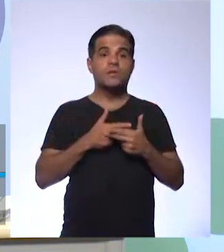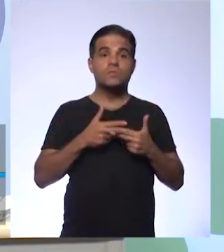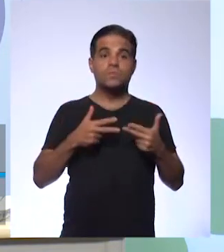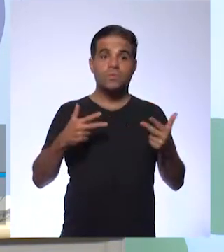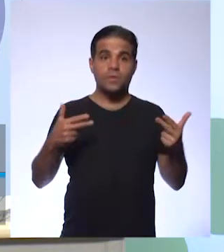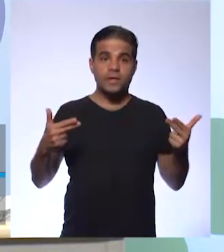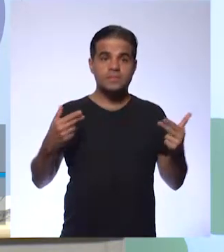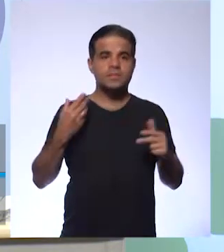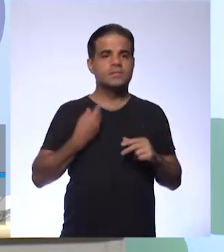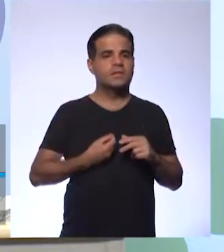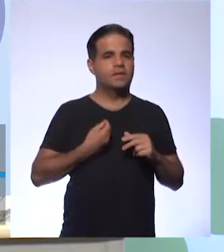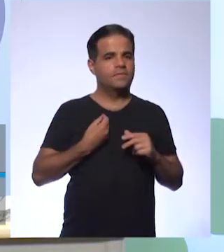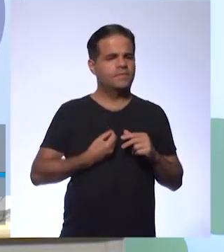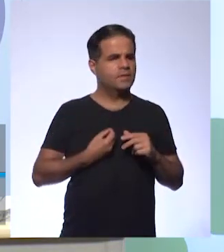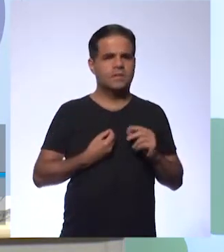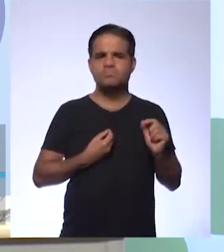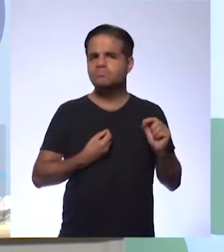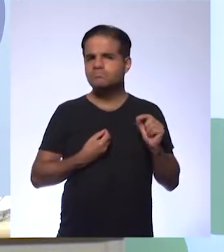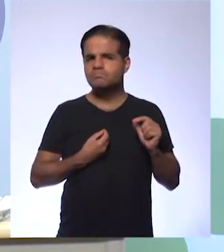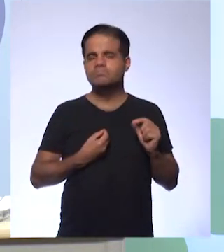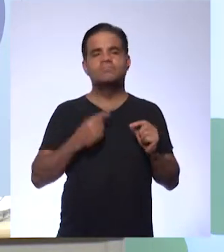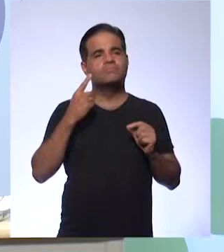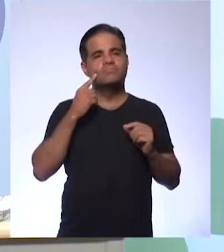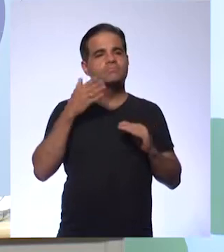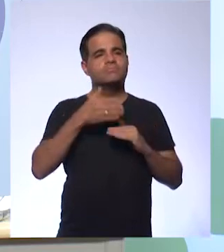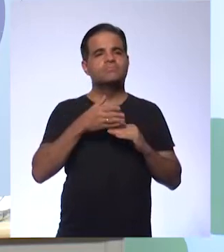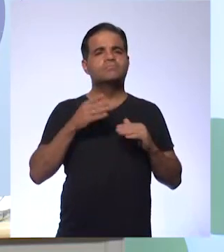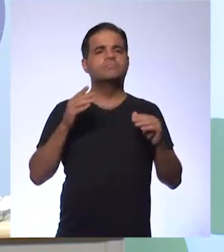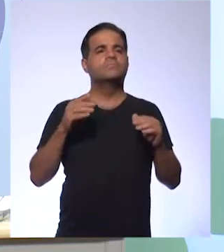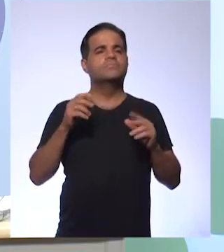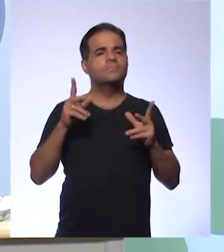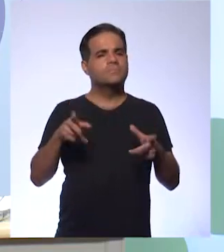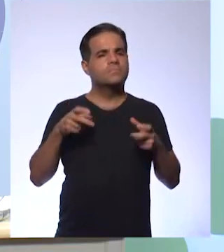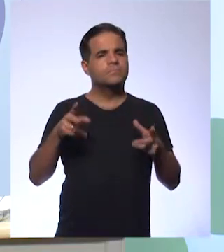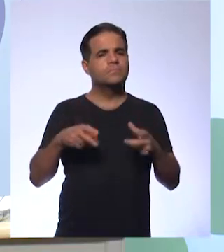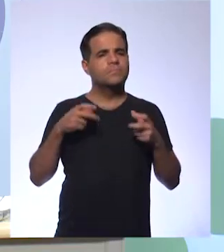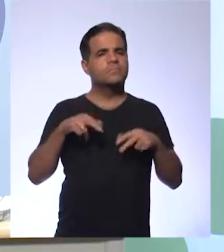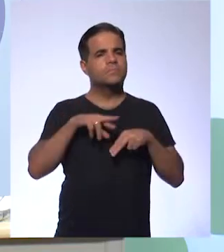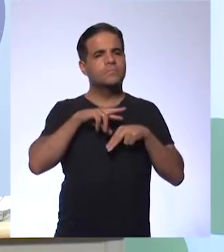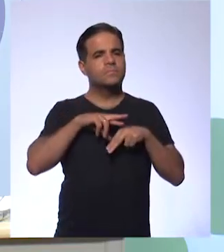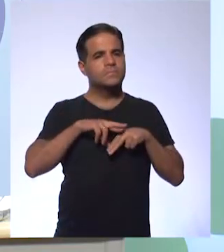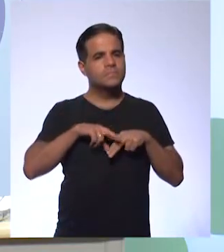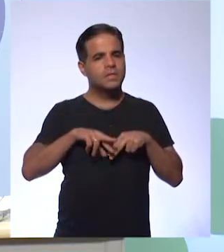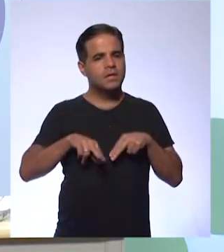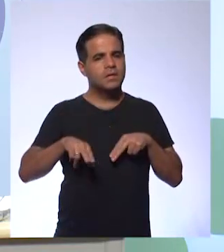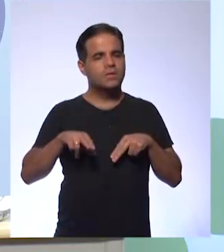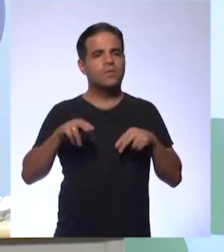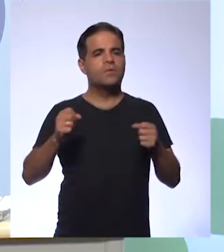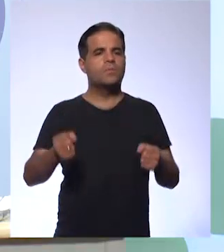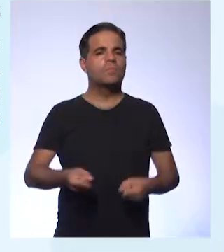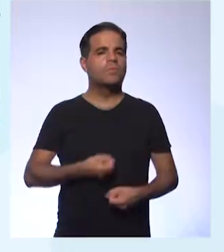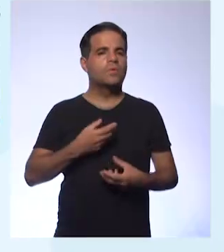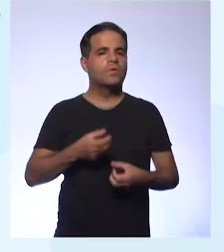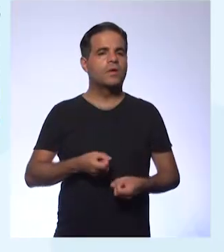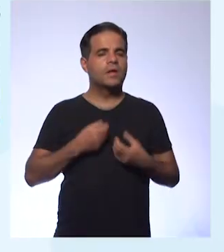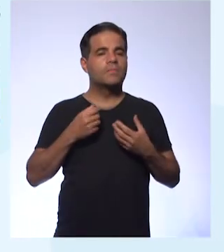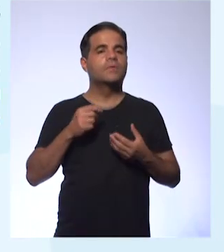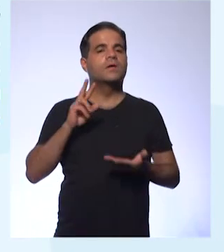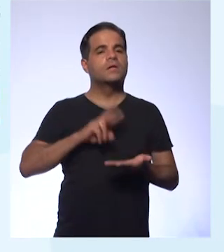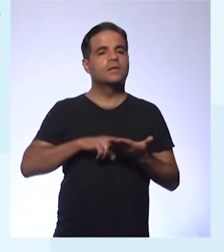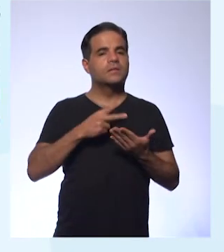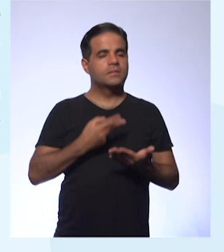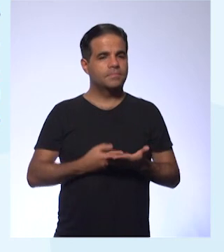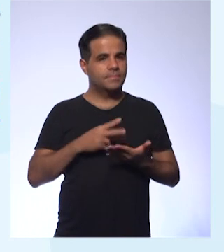da Vida. Vamos ao tema da aula, explorando o gênero poema. Habilidade: interpretar